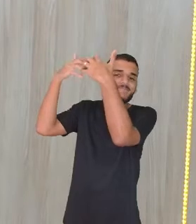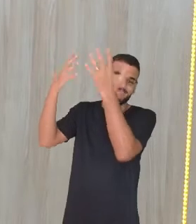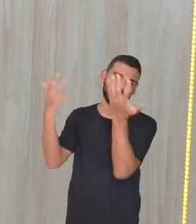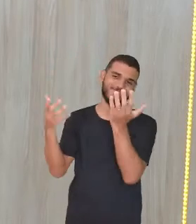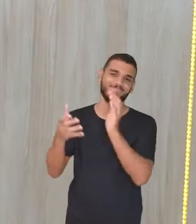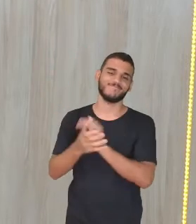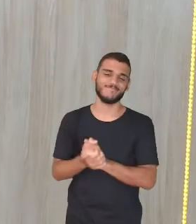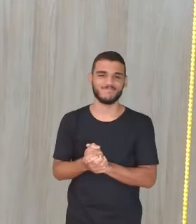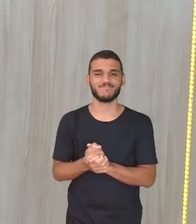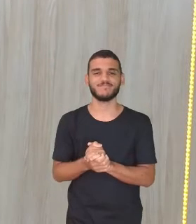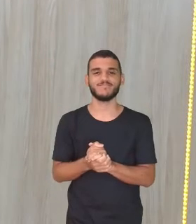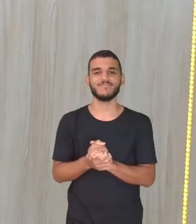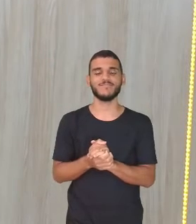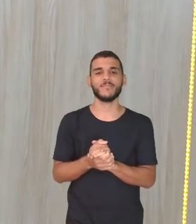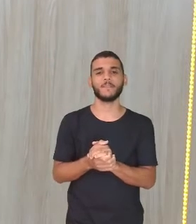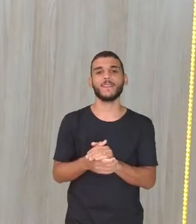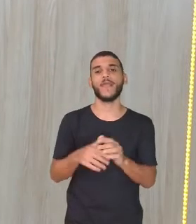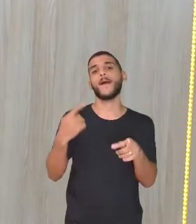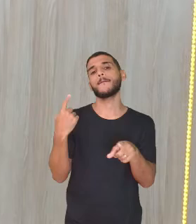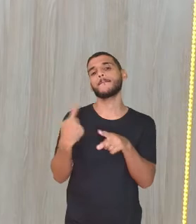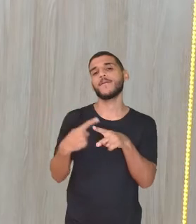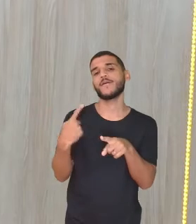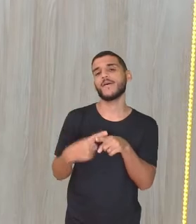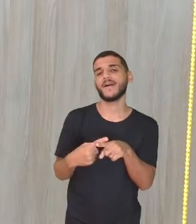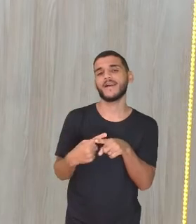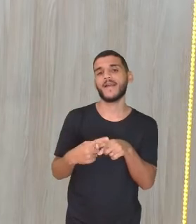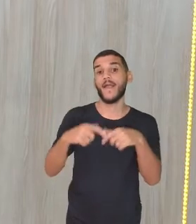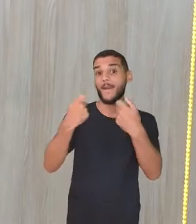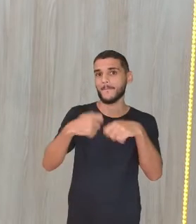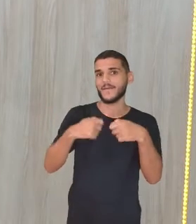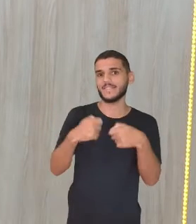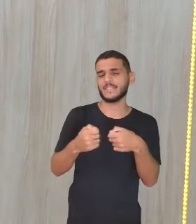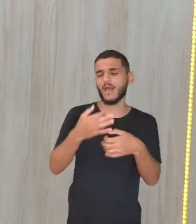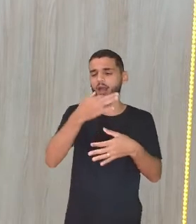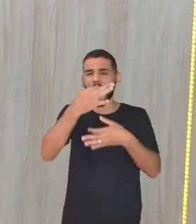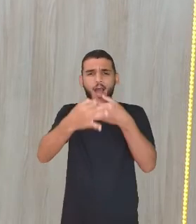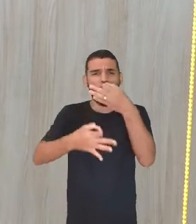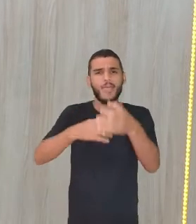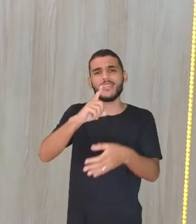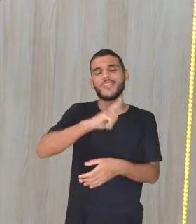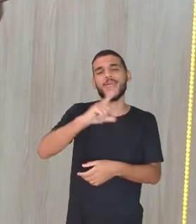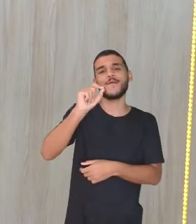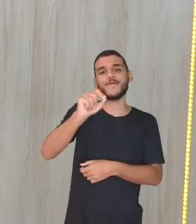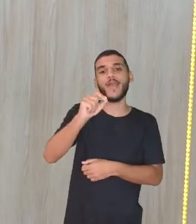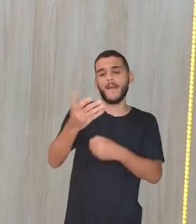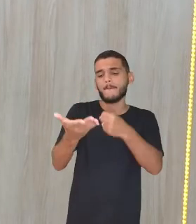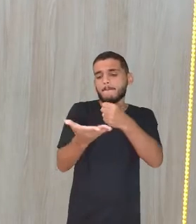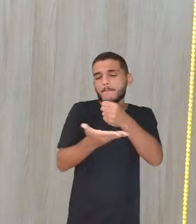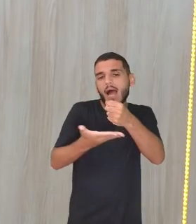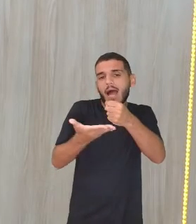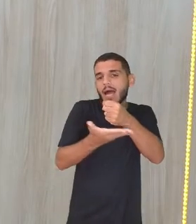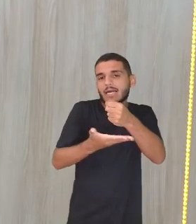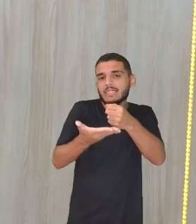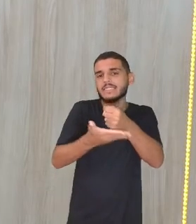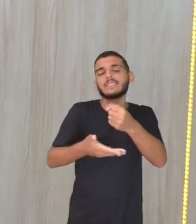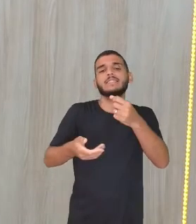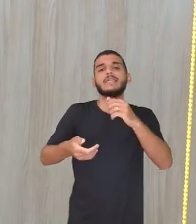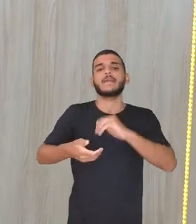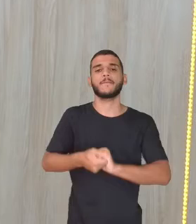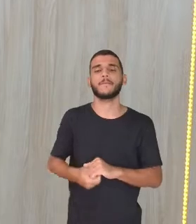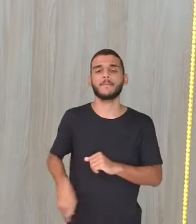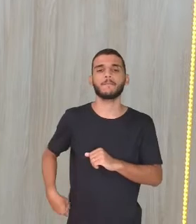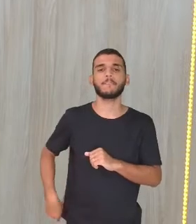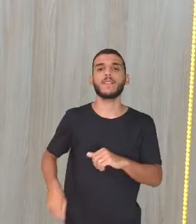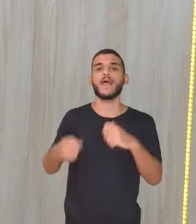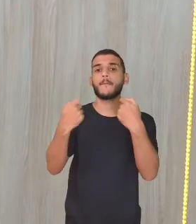digo raciocínio lógico, é porque é preciso que os argumentos eles tenham fundamentos, é preciso que os